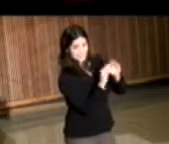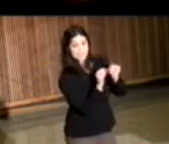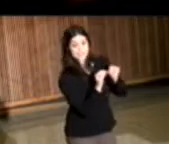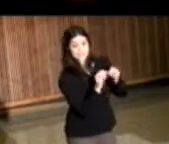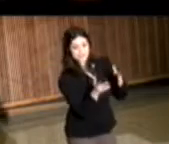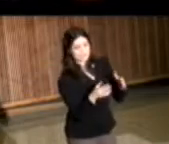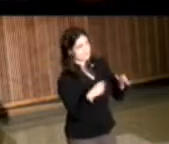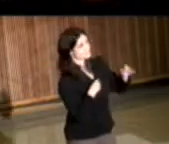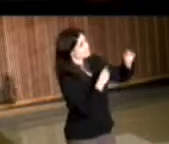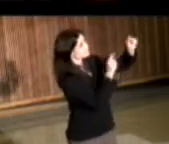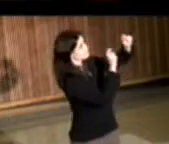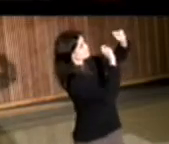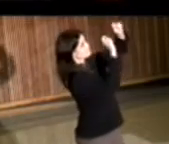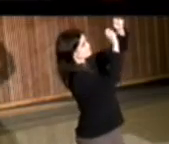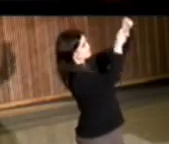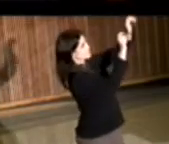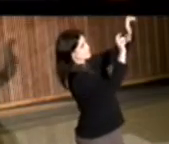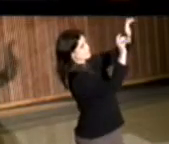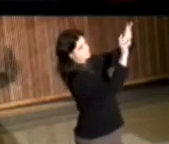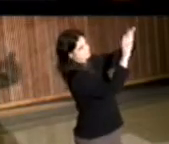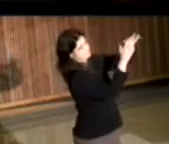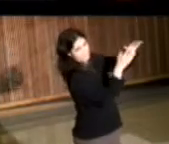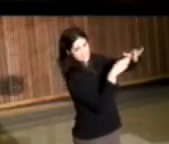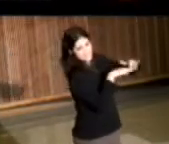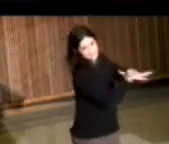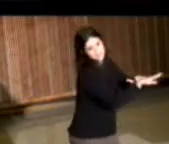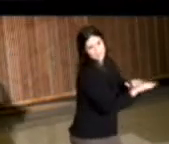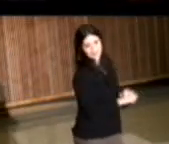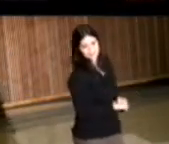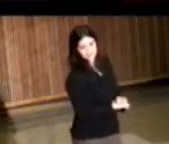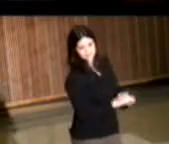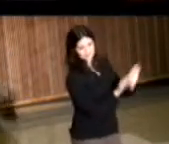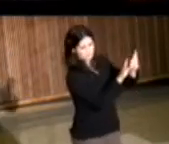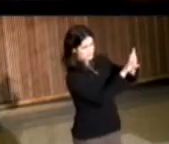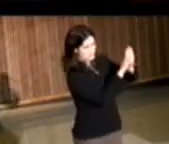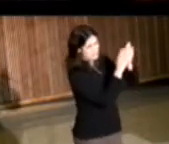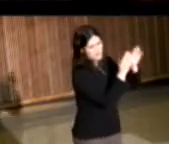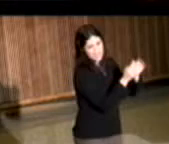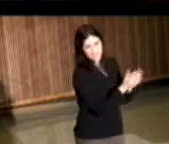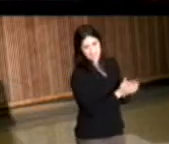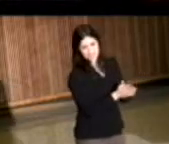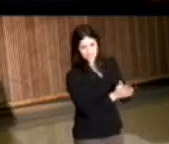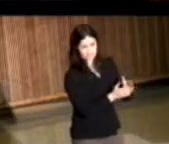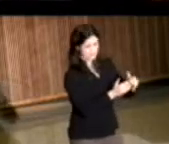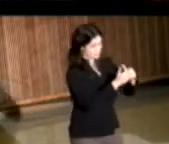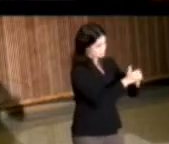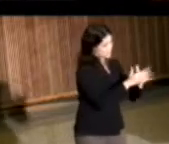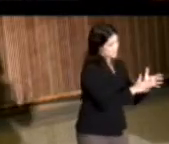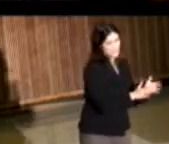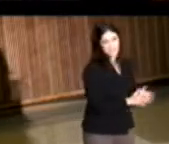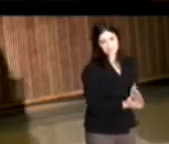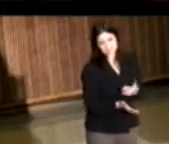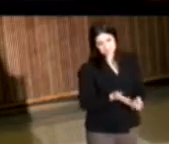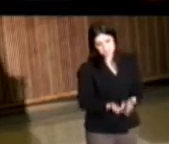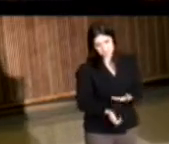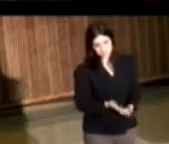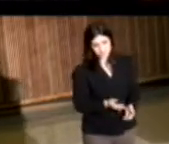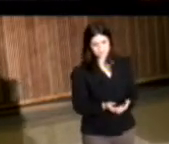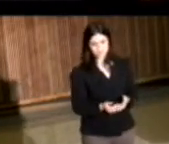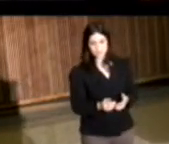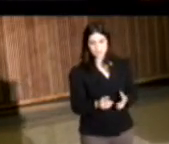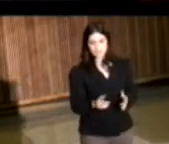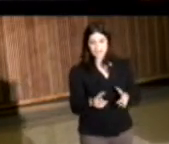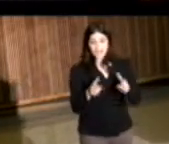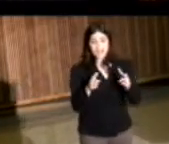Onde é que está a medalha que você recebeu? Guardada onde? Numa caixa. Em que lugar está